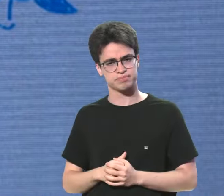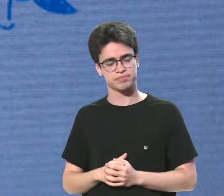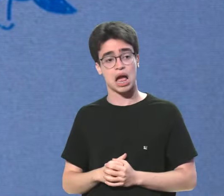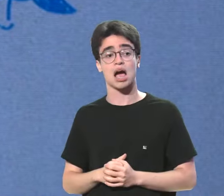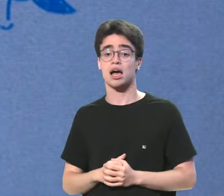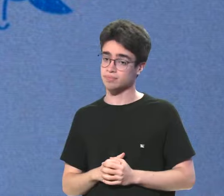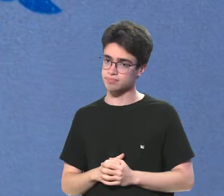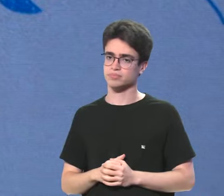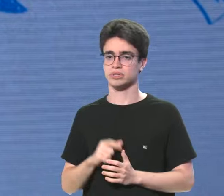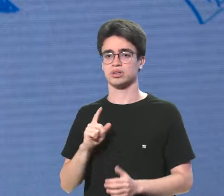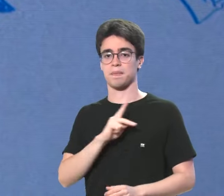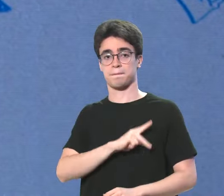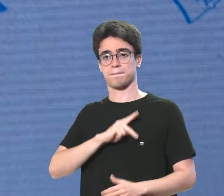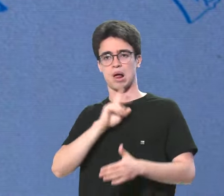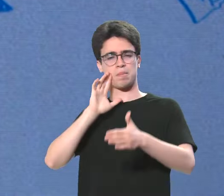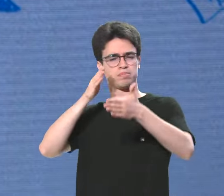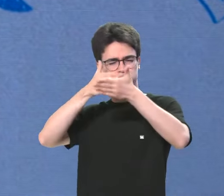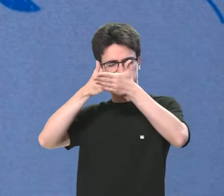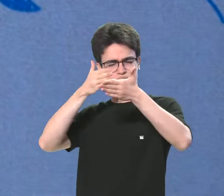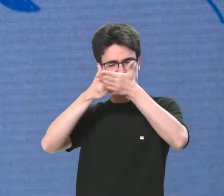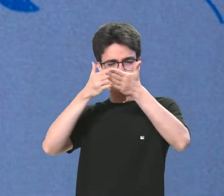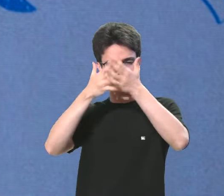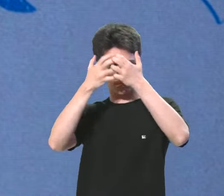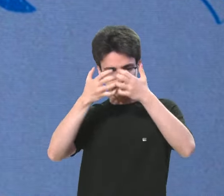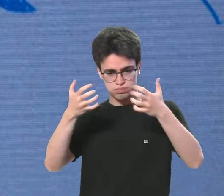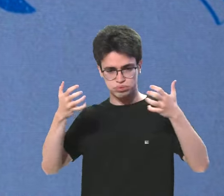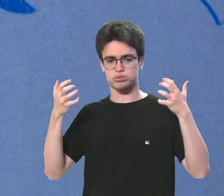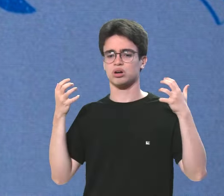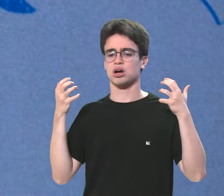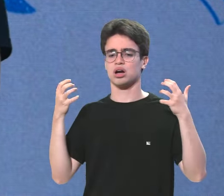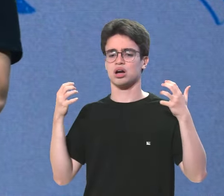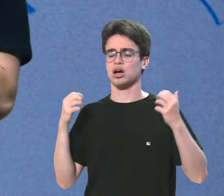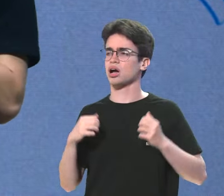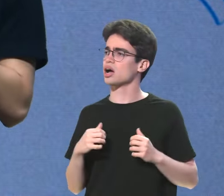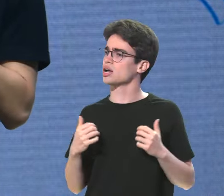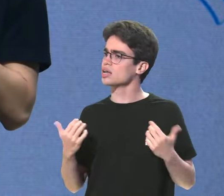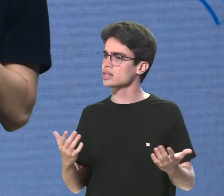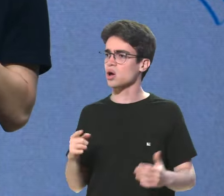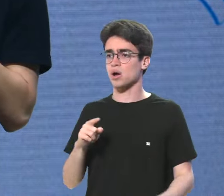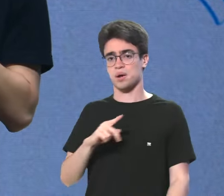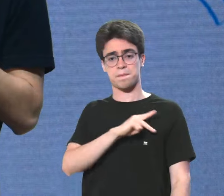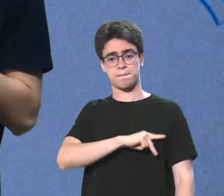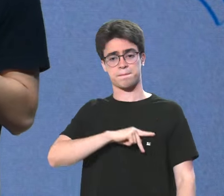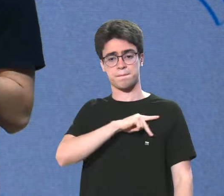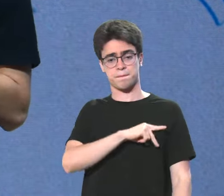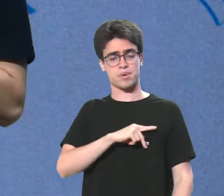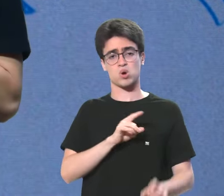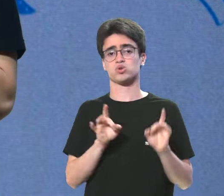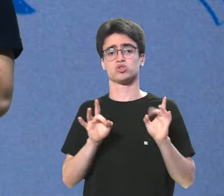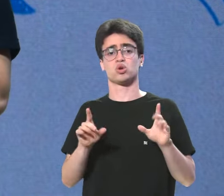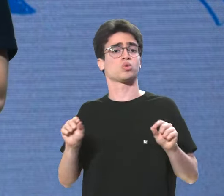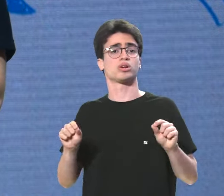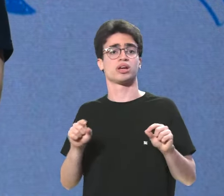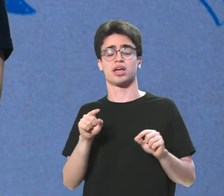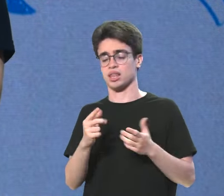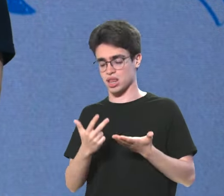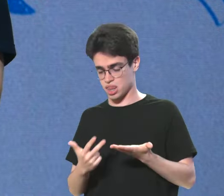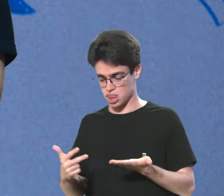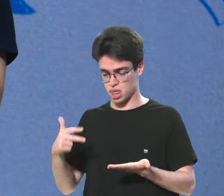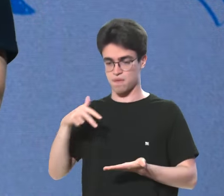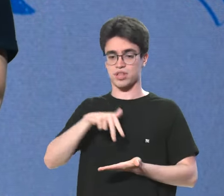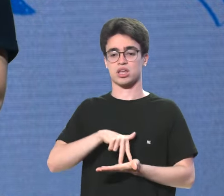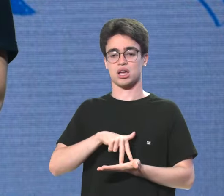olhos dele ele não fez nada além de se levantar ele